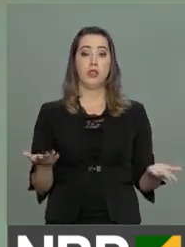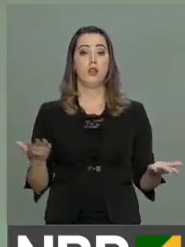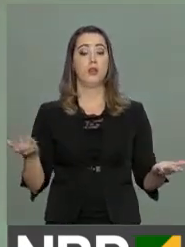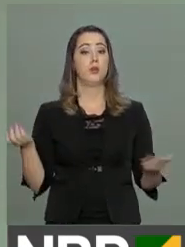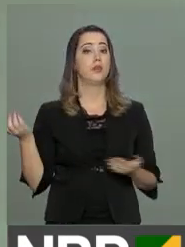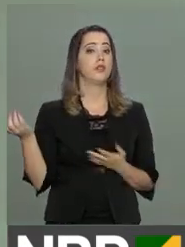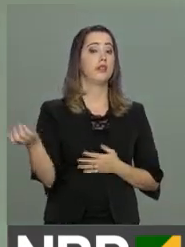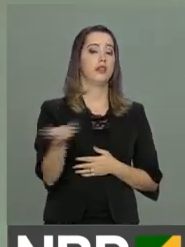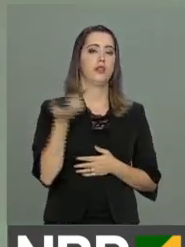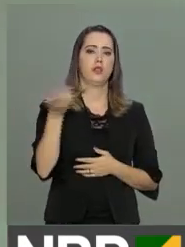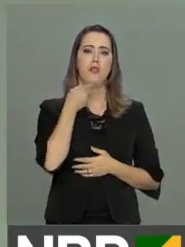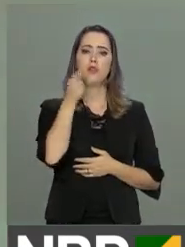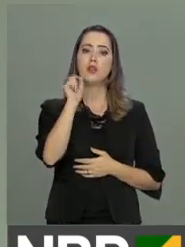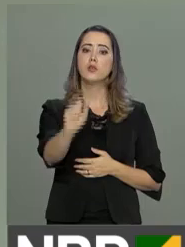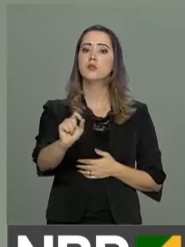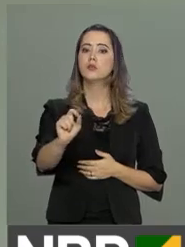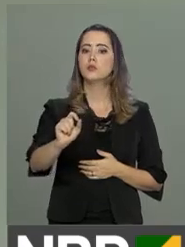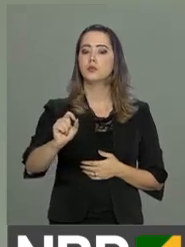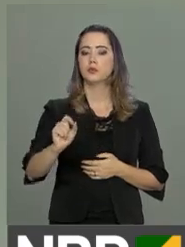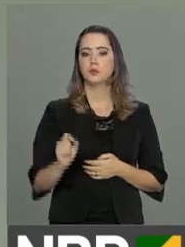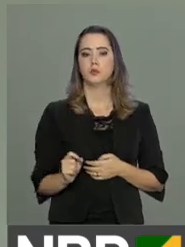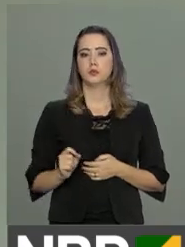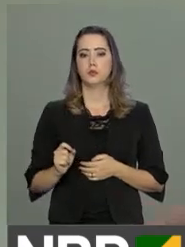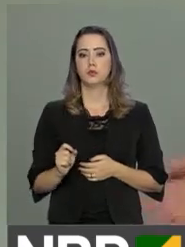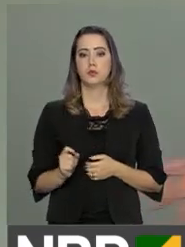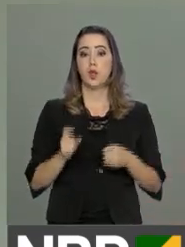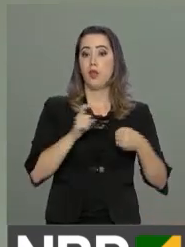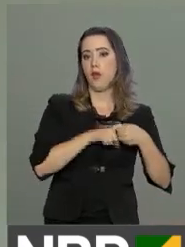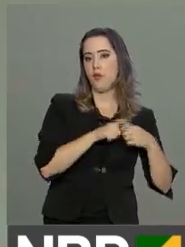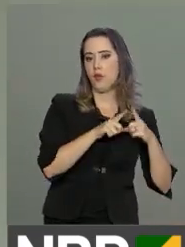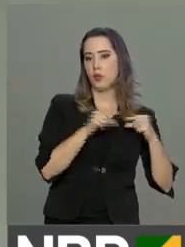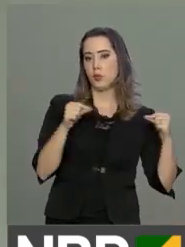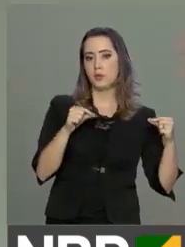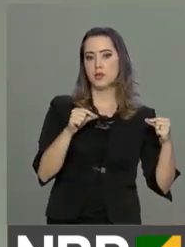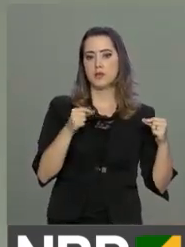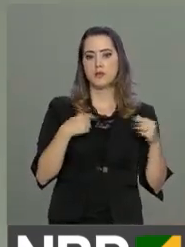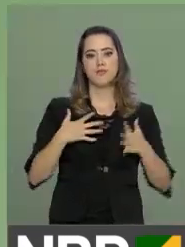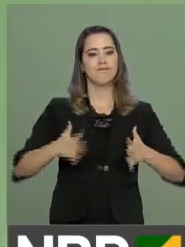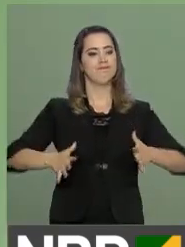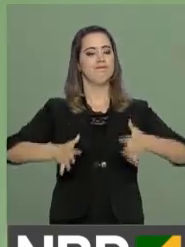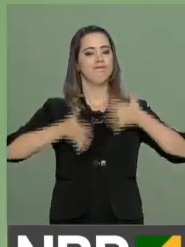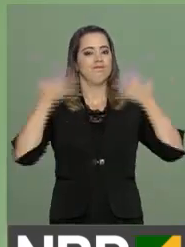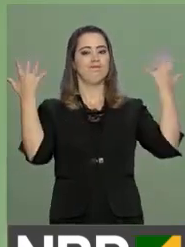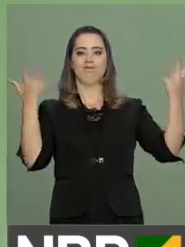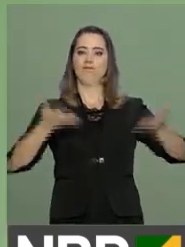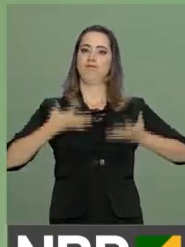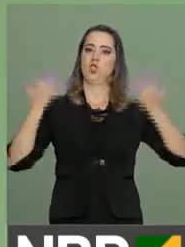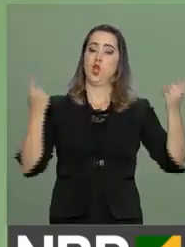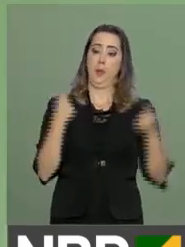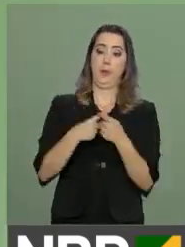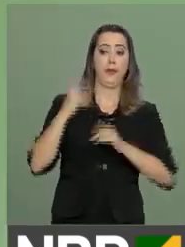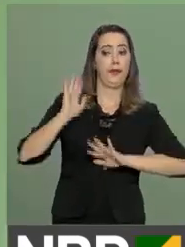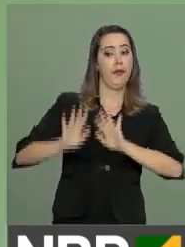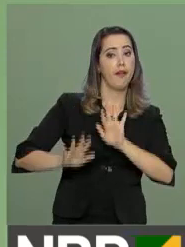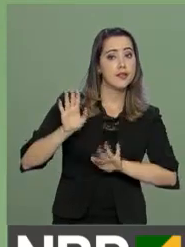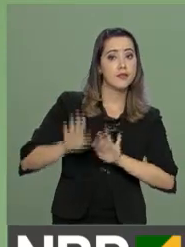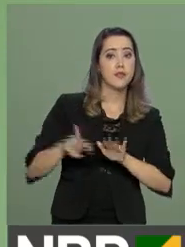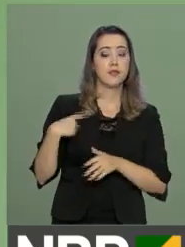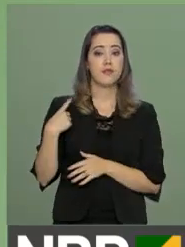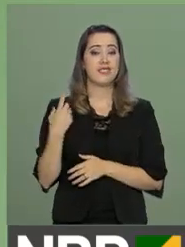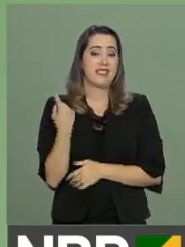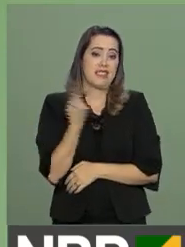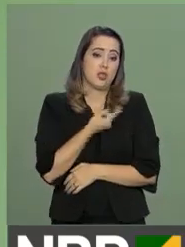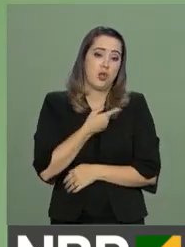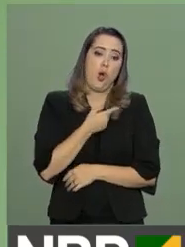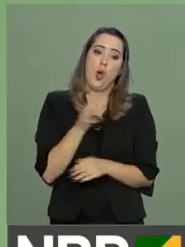dizer que eu volto, viu, governador? Eu volto para Brasília animadíssimo. Porque muitas e muitas vezes nós ficamos lá na